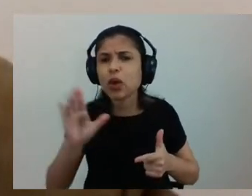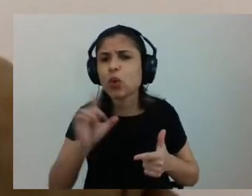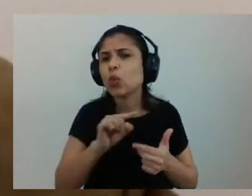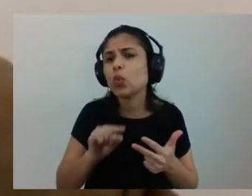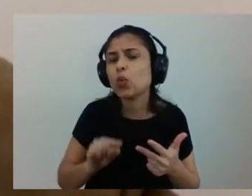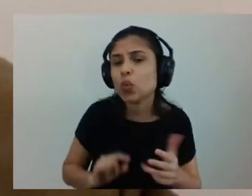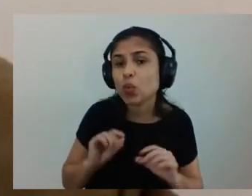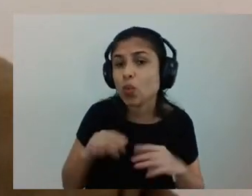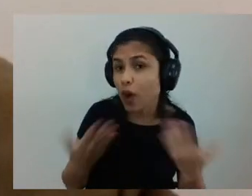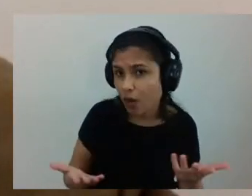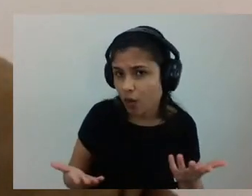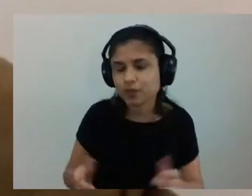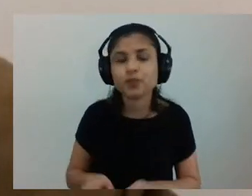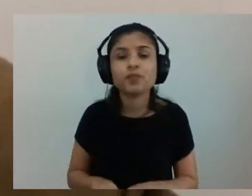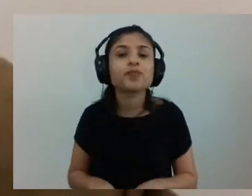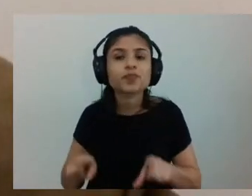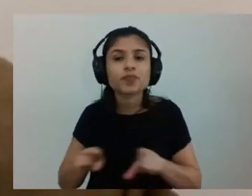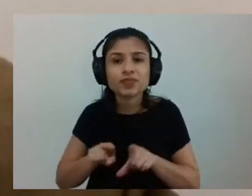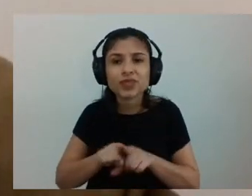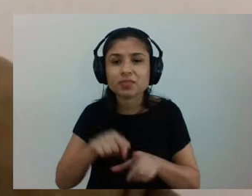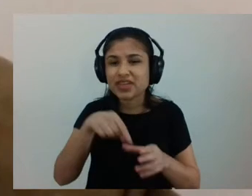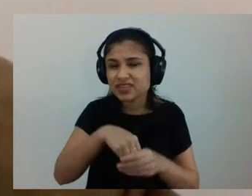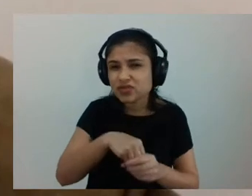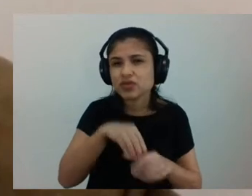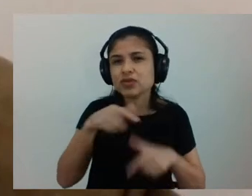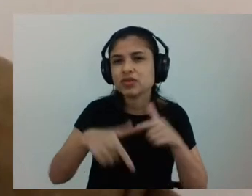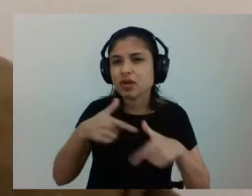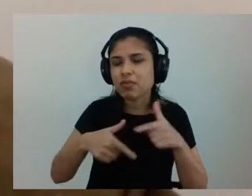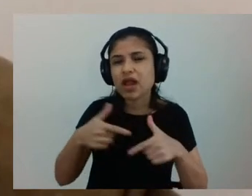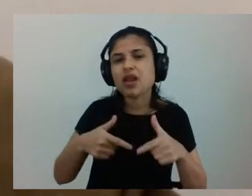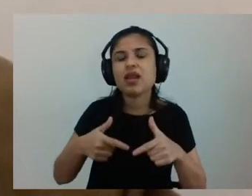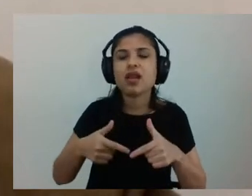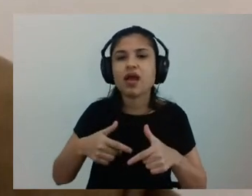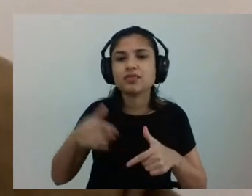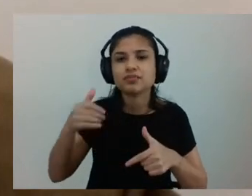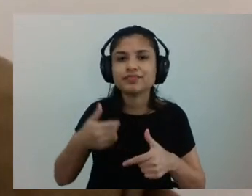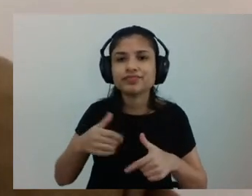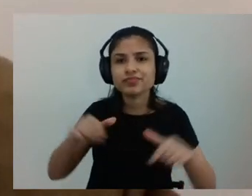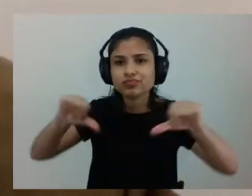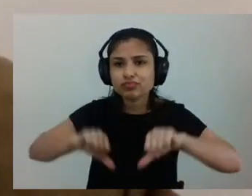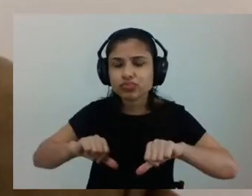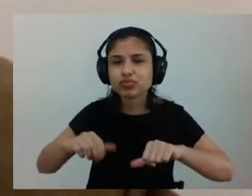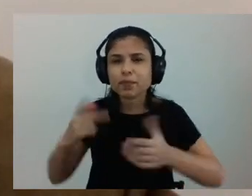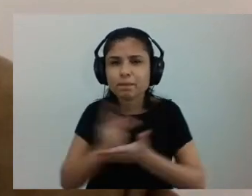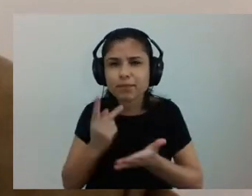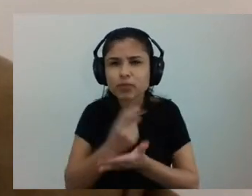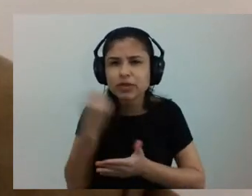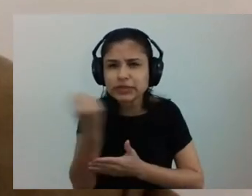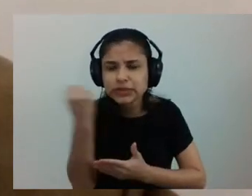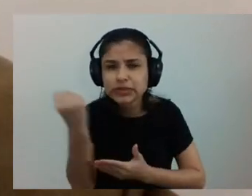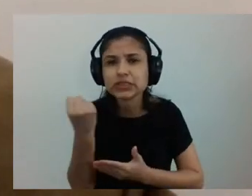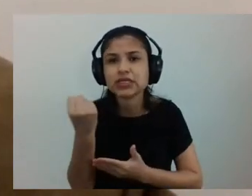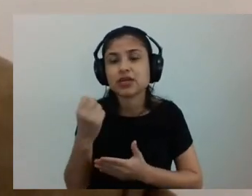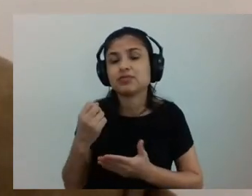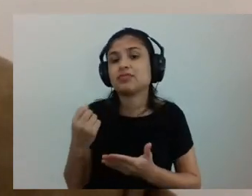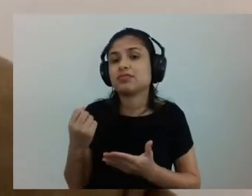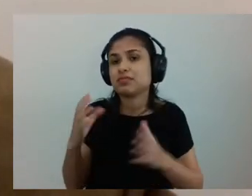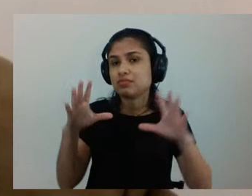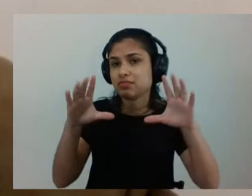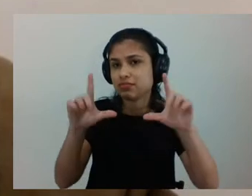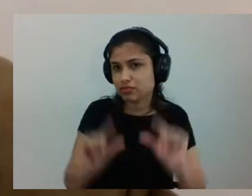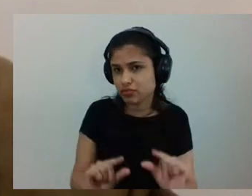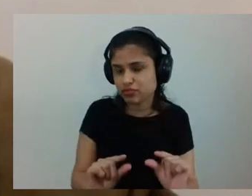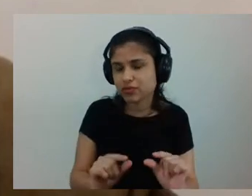Dentro disso, você vai trabalhar com redução de danos. É. Além dessas reduções de danos, nós temos uma questão importantíssima,